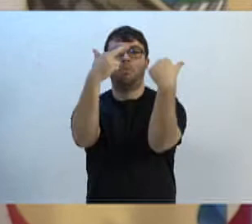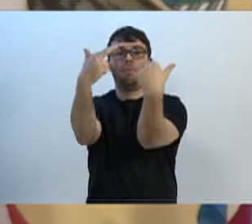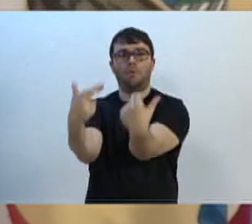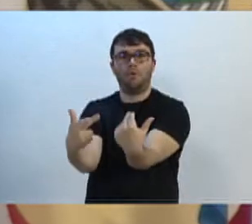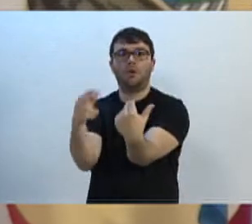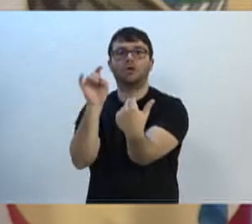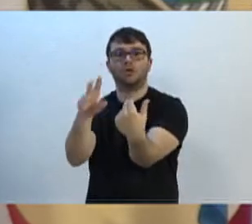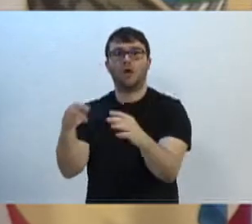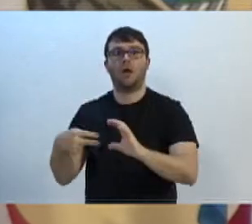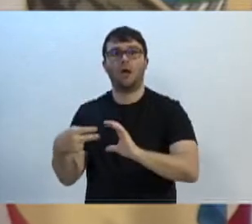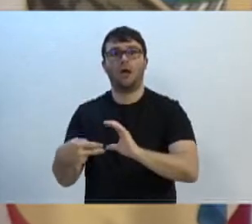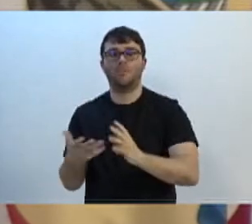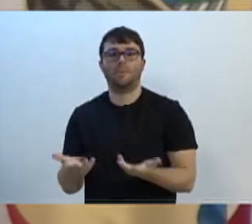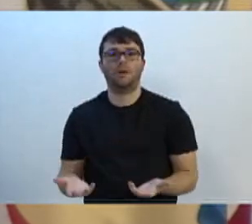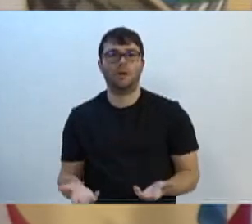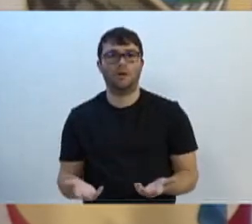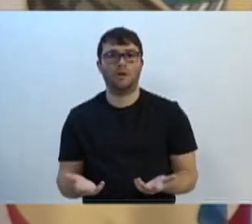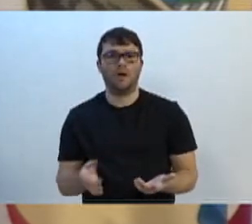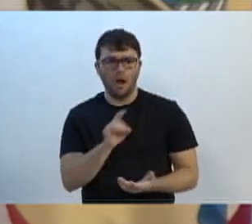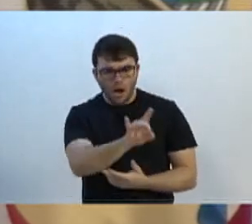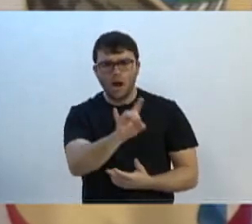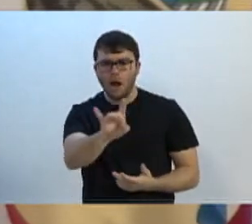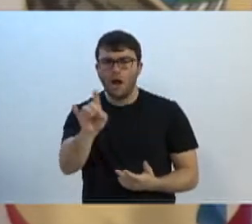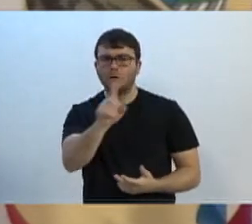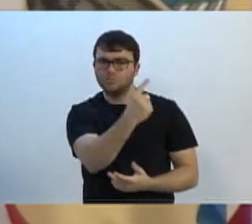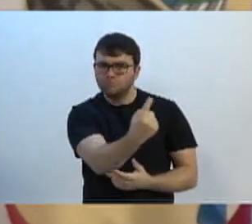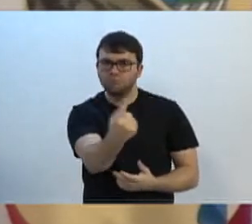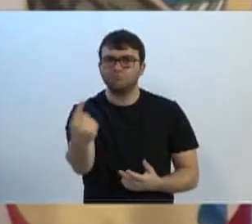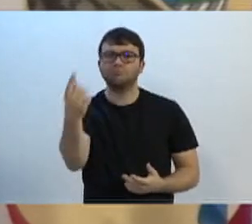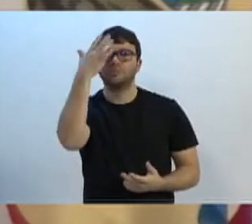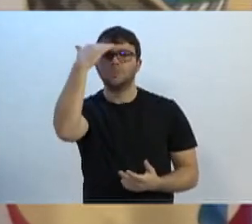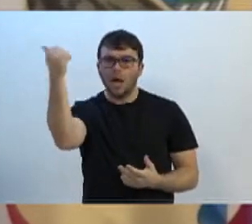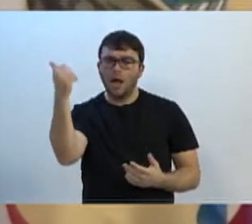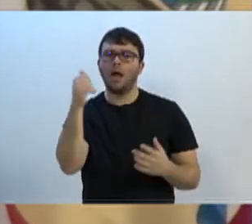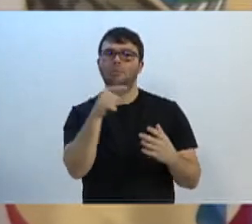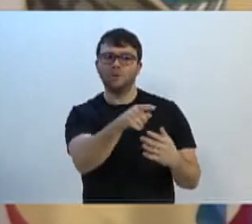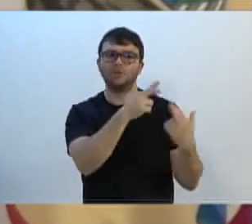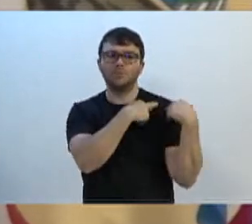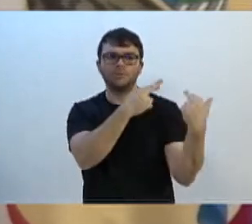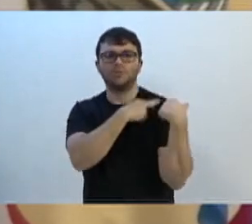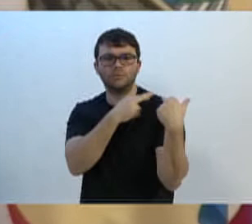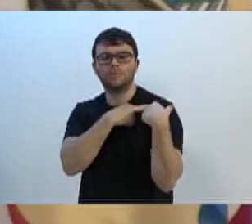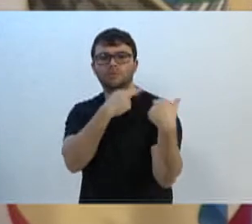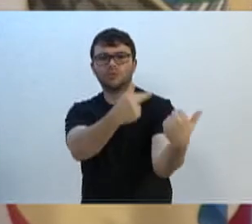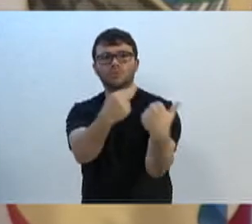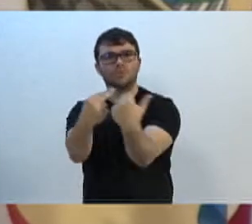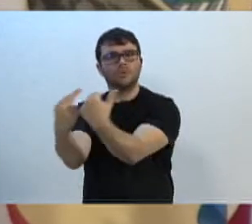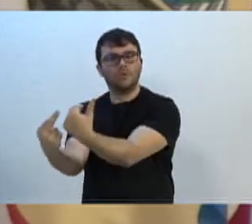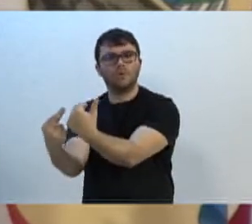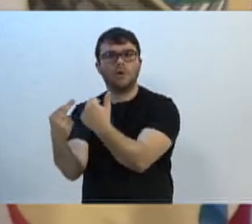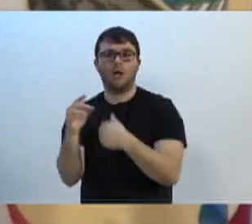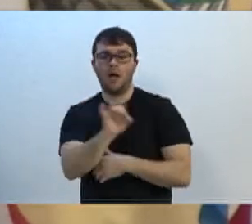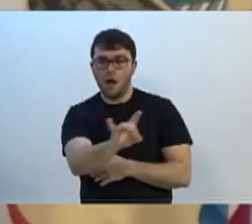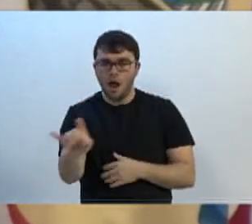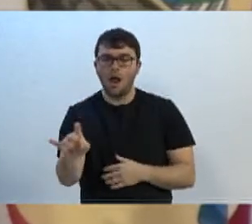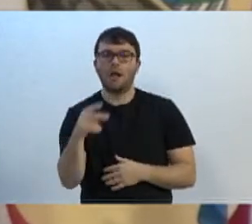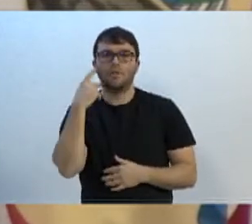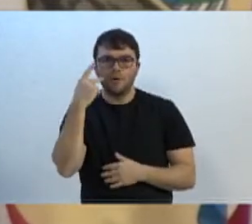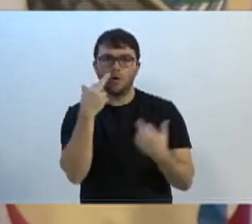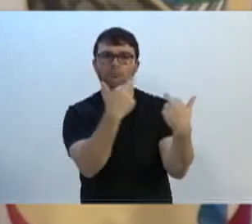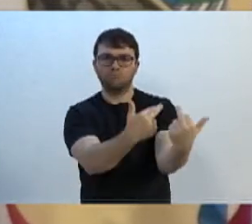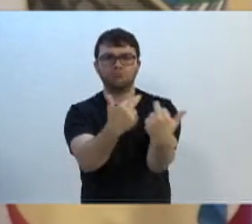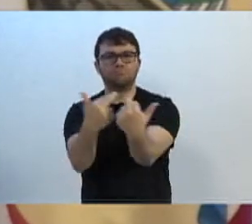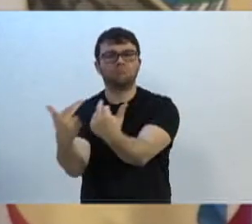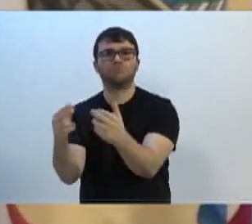somente sobre a câmara de vereadores cada um sabe a sua responsabilidade a secretaria tem a sua eu tenho a minha os meus colegas vereadores têm cada um a sua responsabilidade